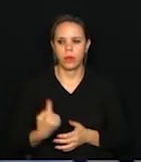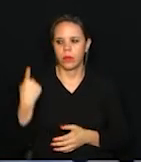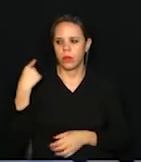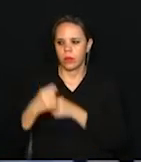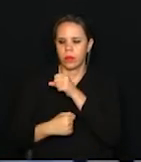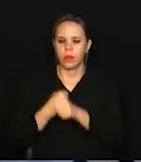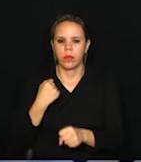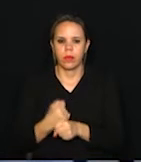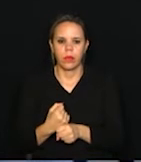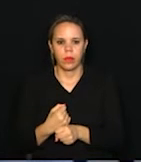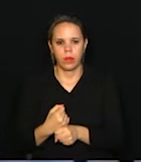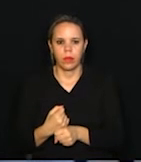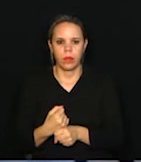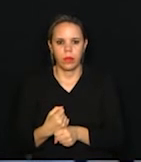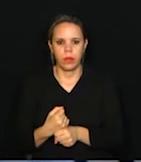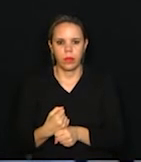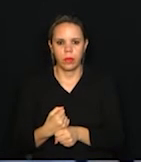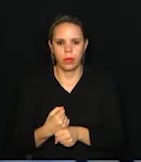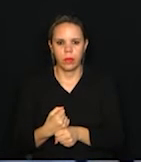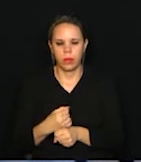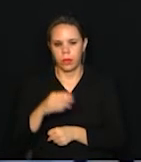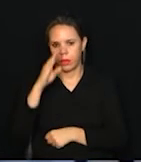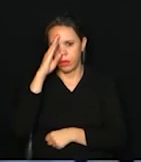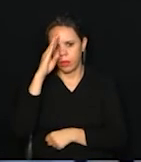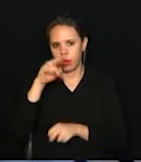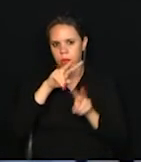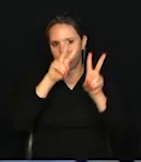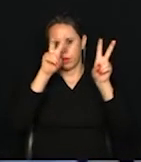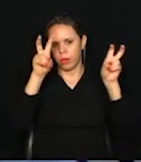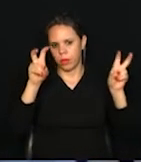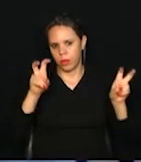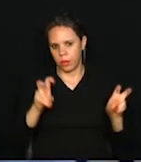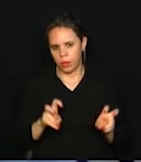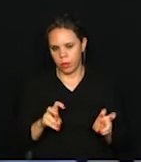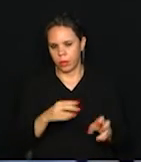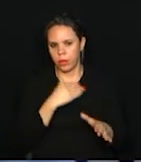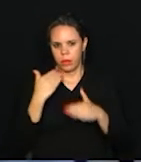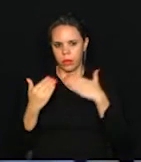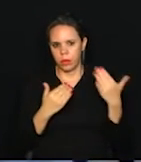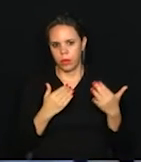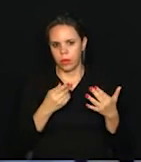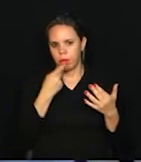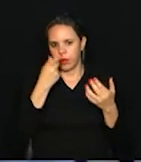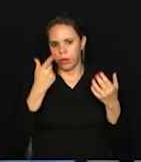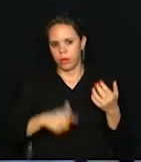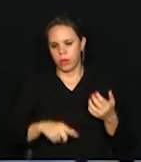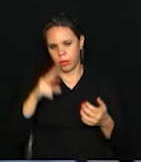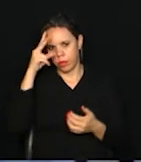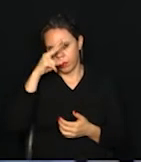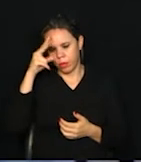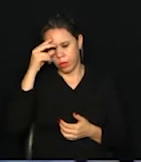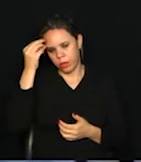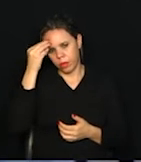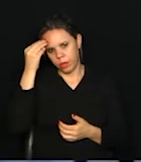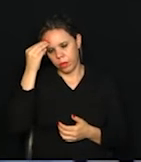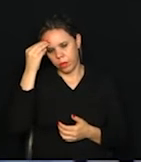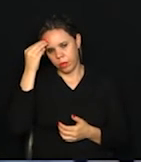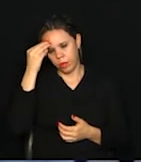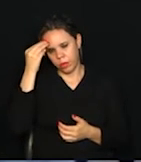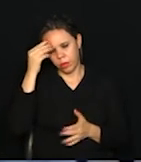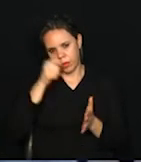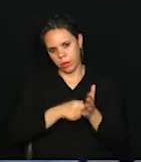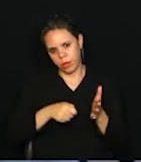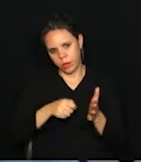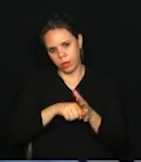né, dos principais temas de mortes, que era o que está aqui mais na minha lembrança, né, que a gente se debruça mais